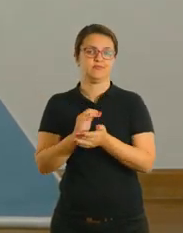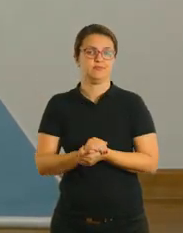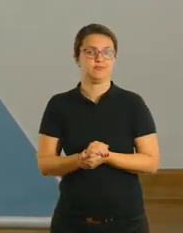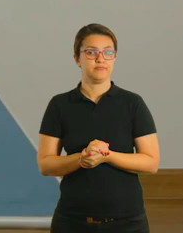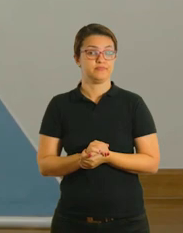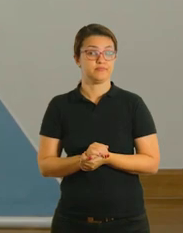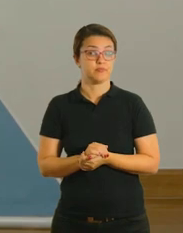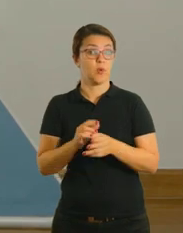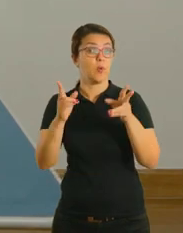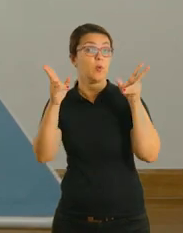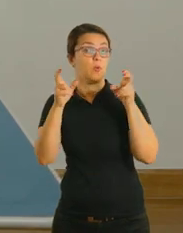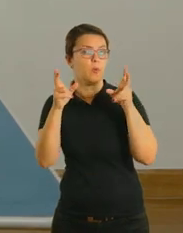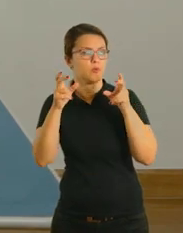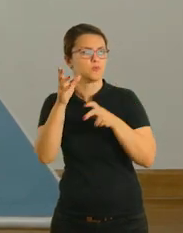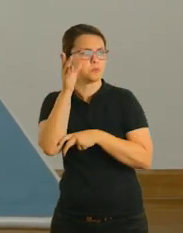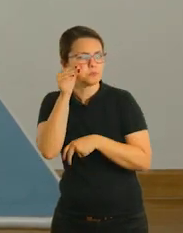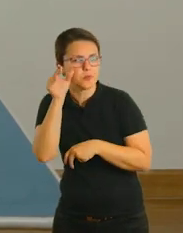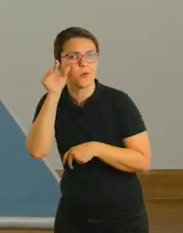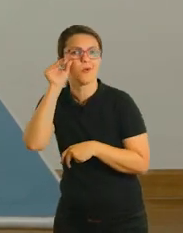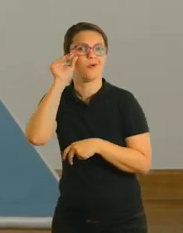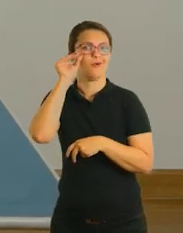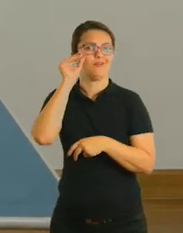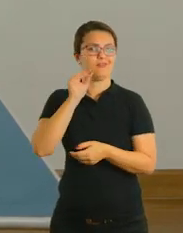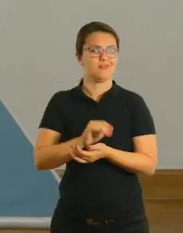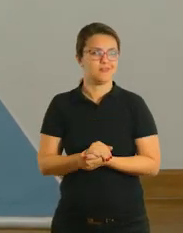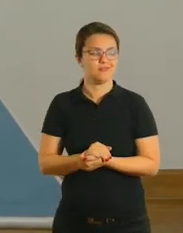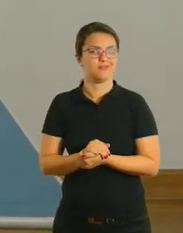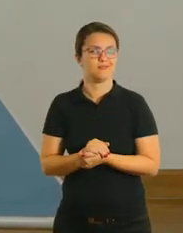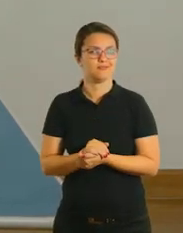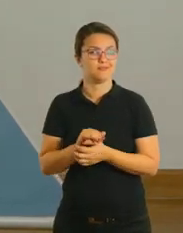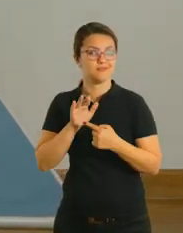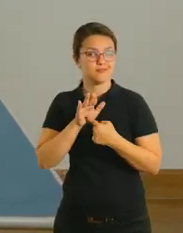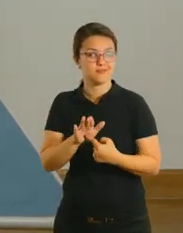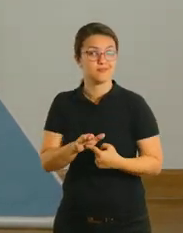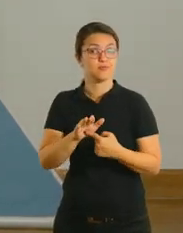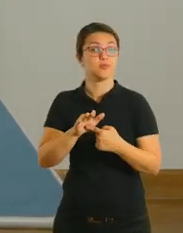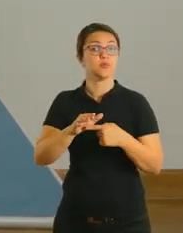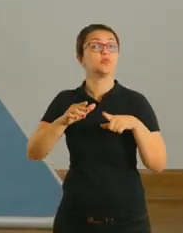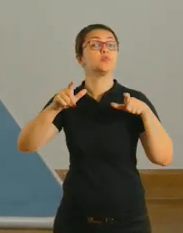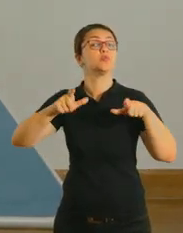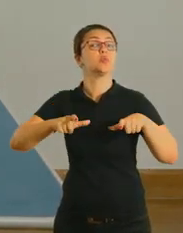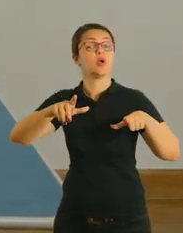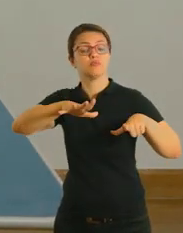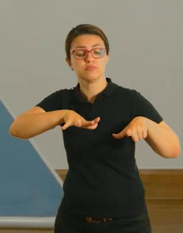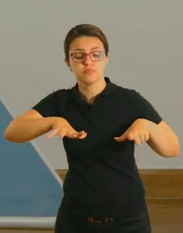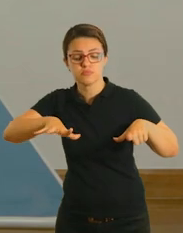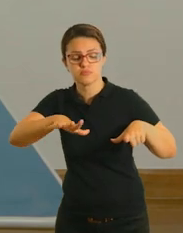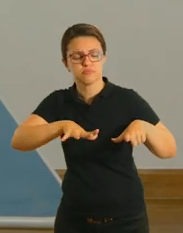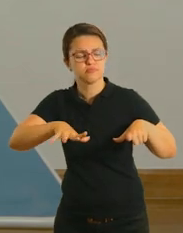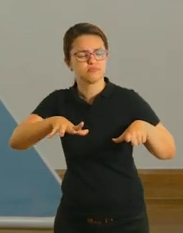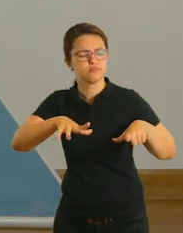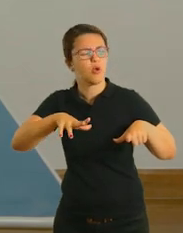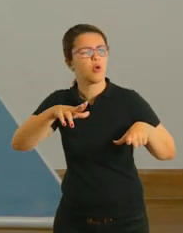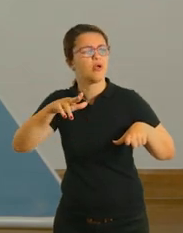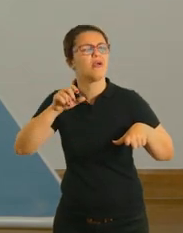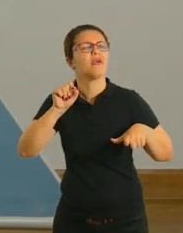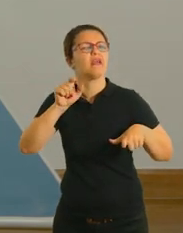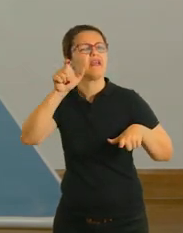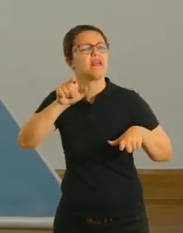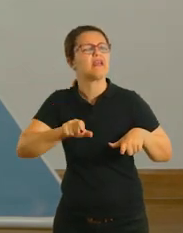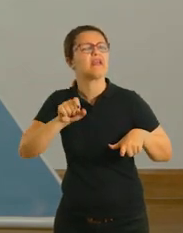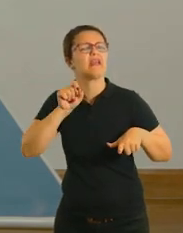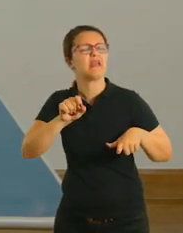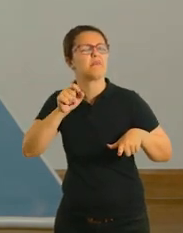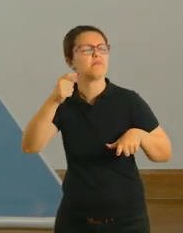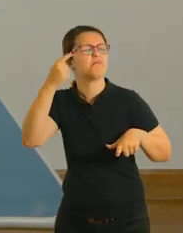hoje apresentar um tema muito interessante. Hoje vamos estar falando de espaço. Quem nunca imaginou entrar